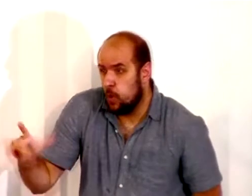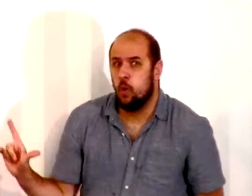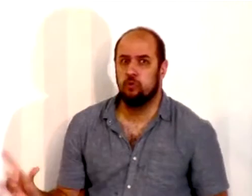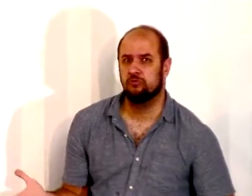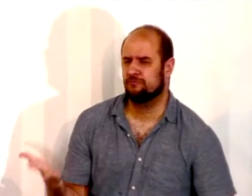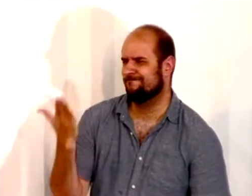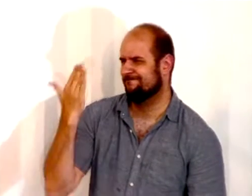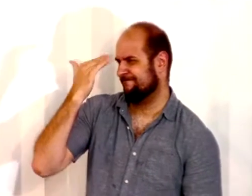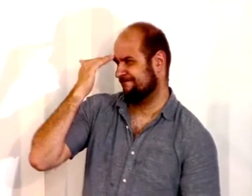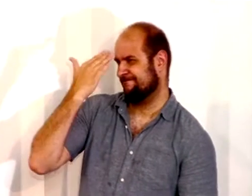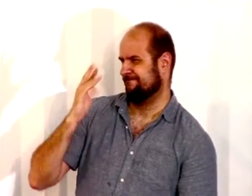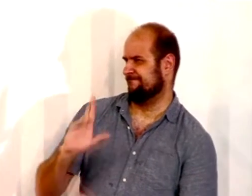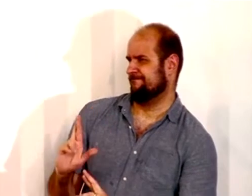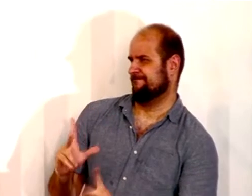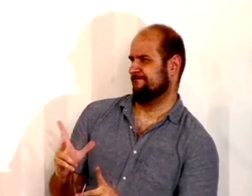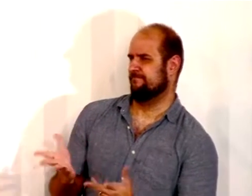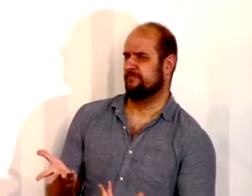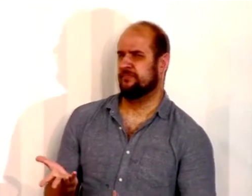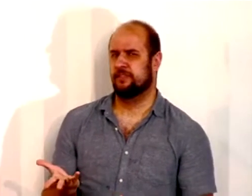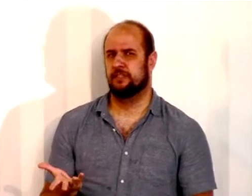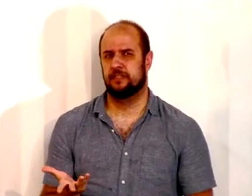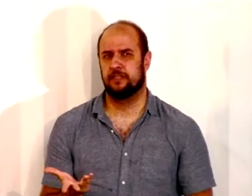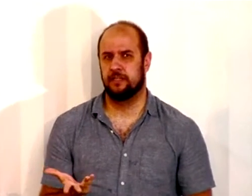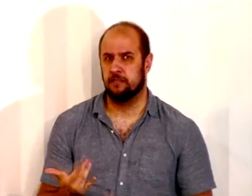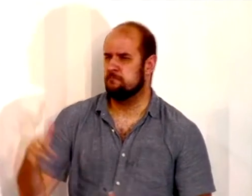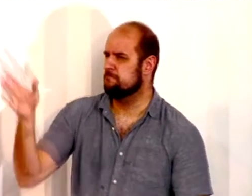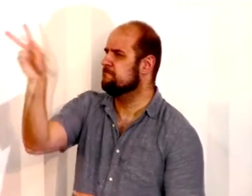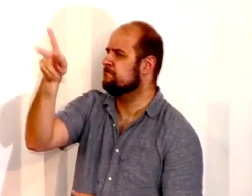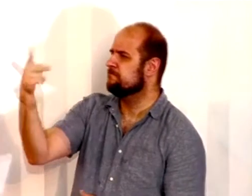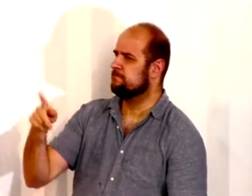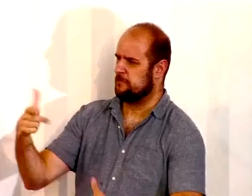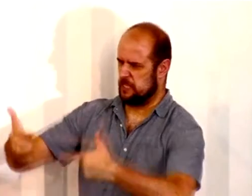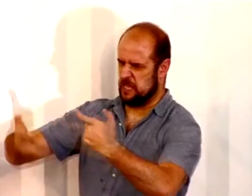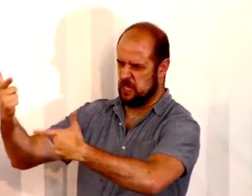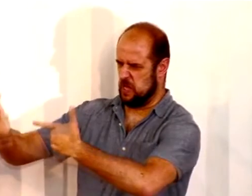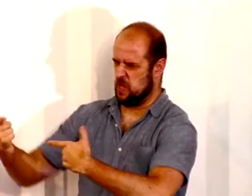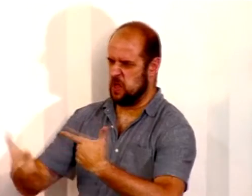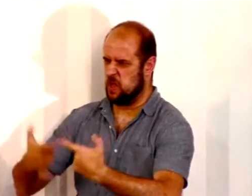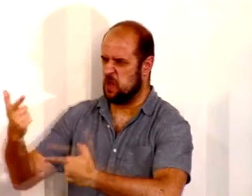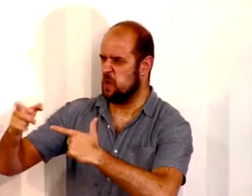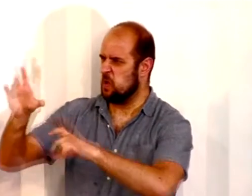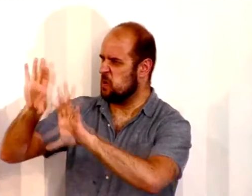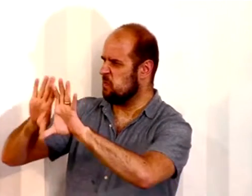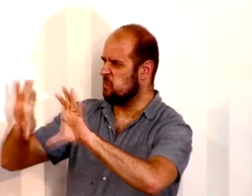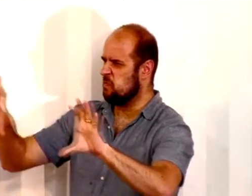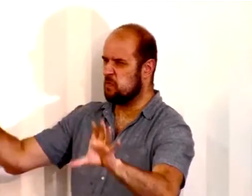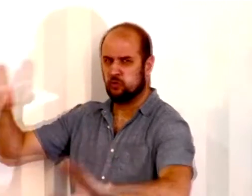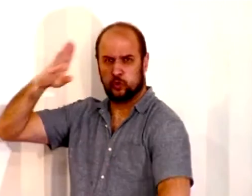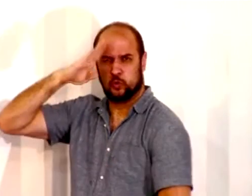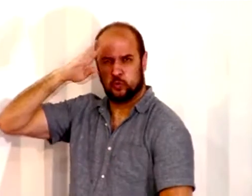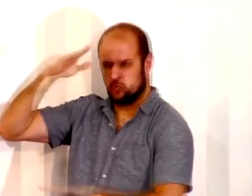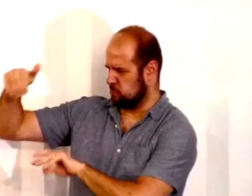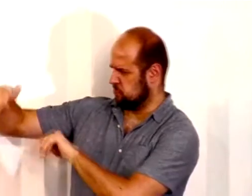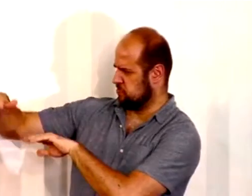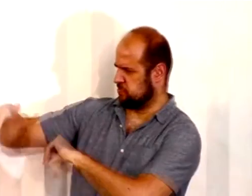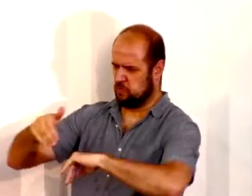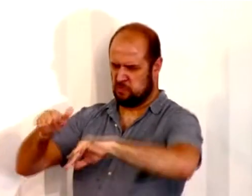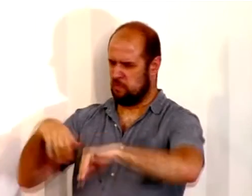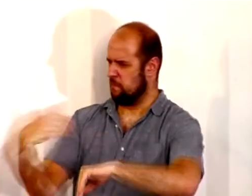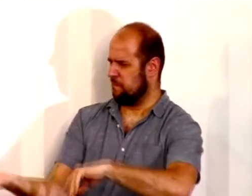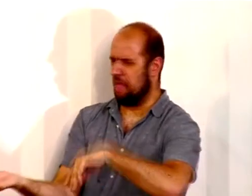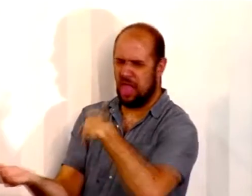que não entendeu o enunciado que tinham passado para ele. Ele desenhou um campo de guerra. Um monte de soldados feridos pelo